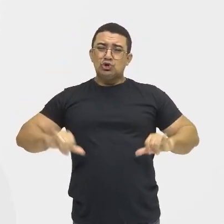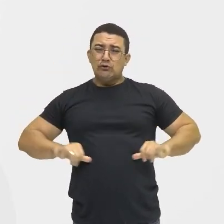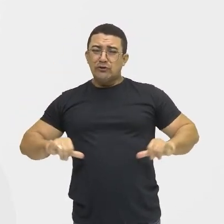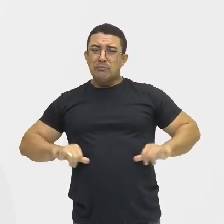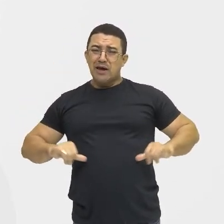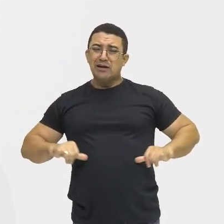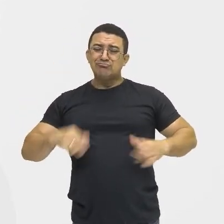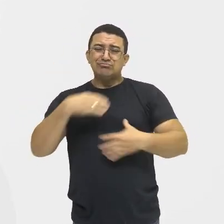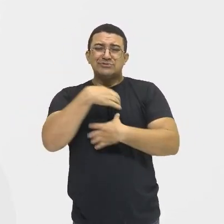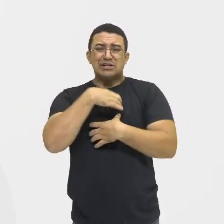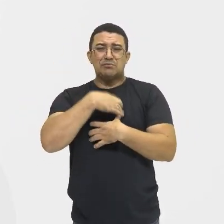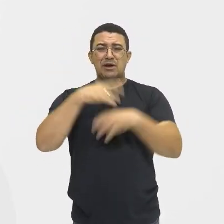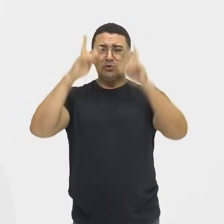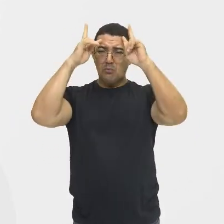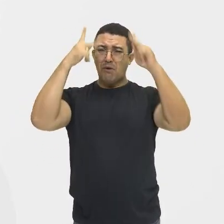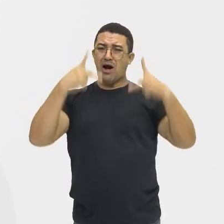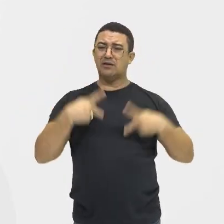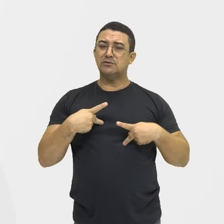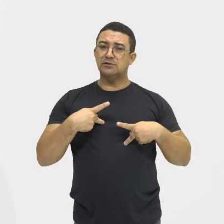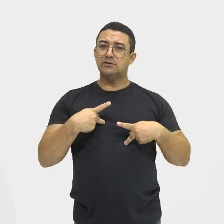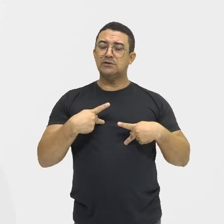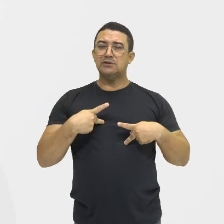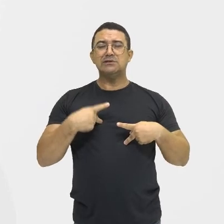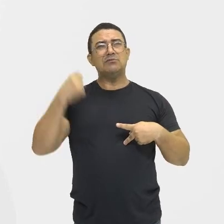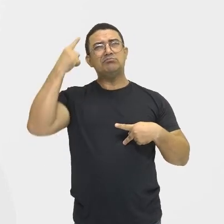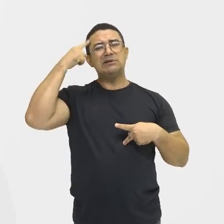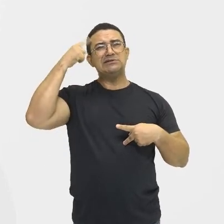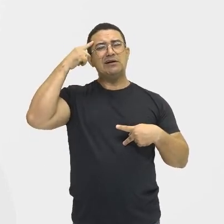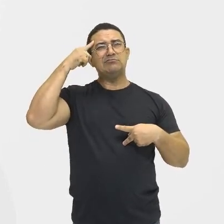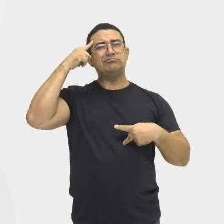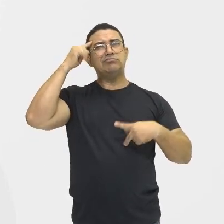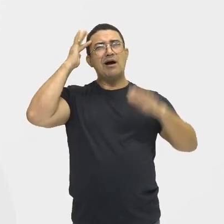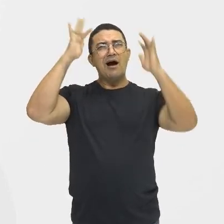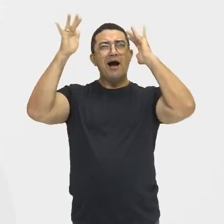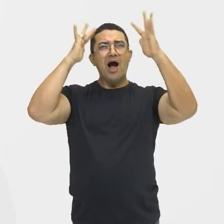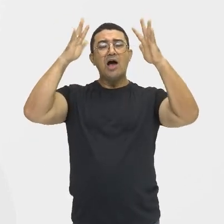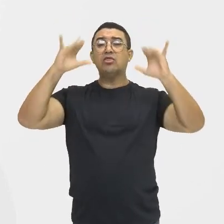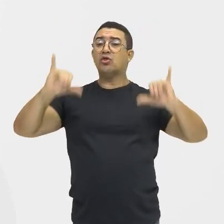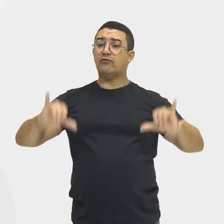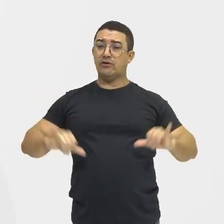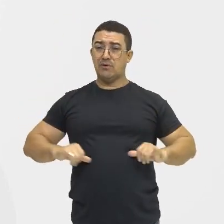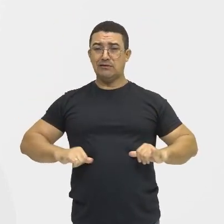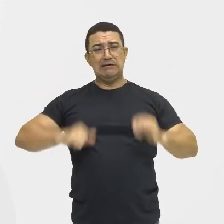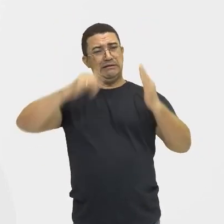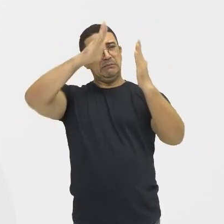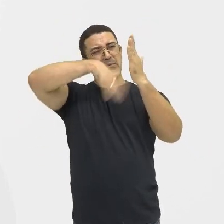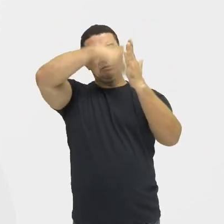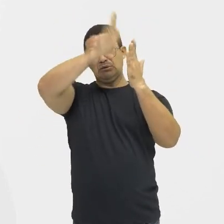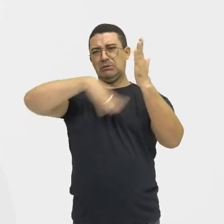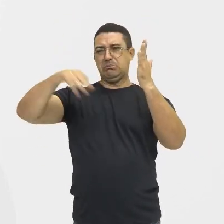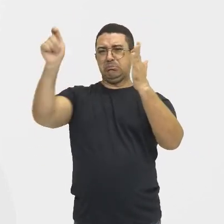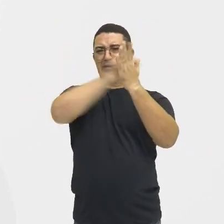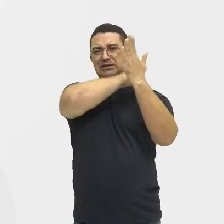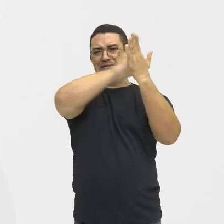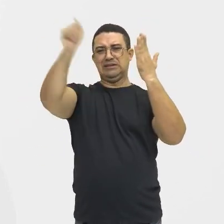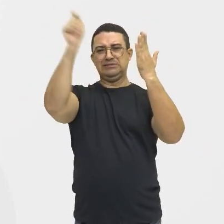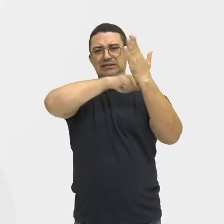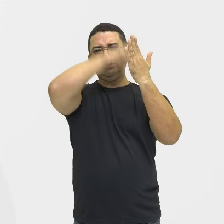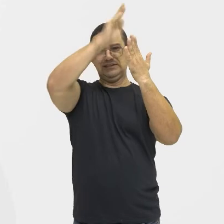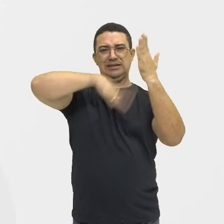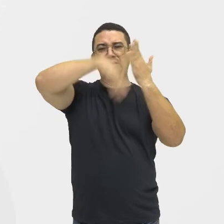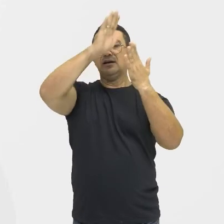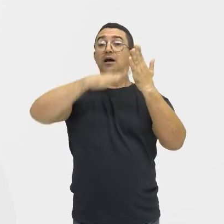sofridas, os sentimentos, geralmente, eles associavam com a questão de sofrimento. E aí eu trouxe para vocês algumas obras